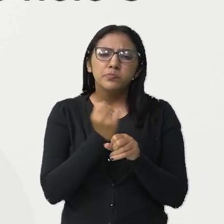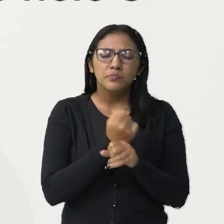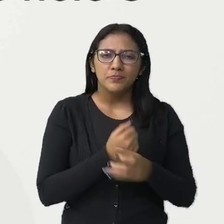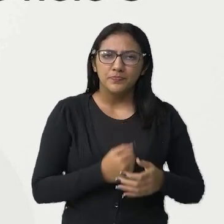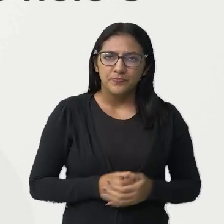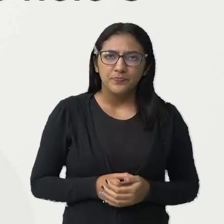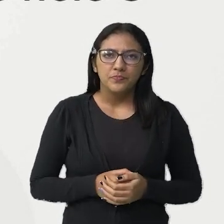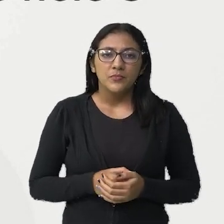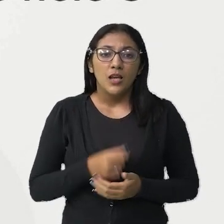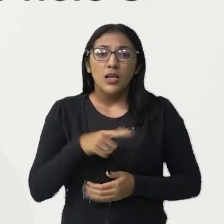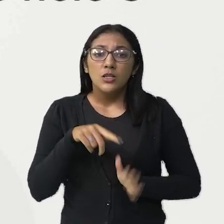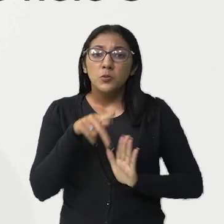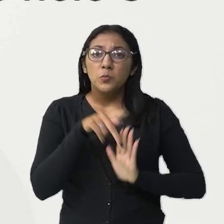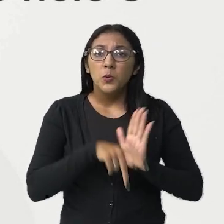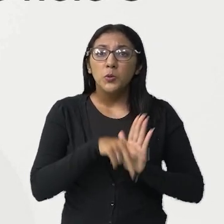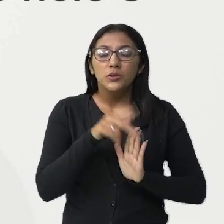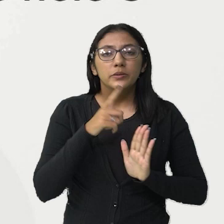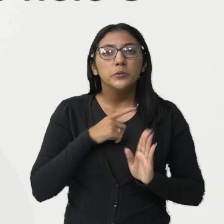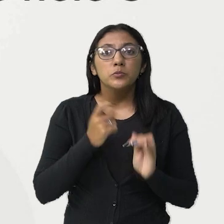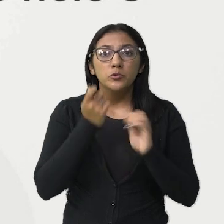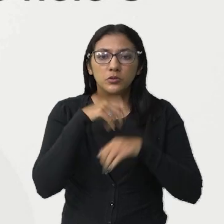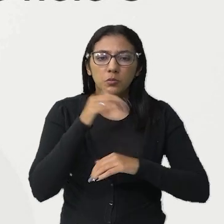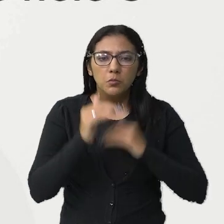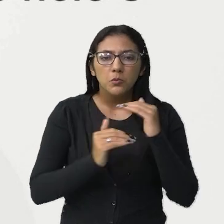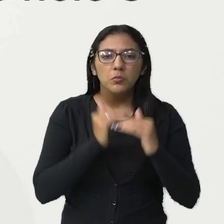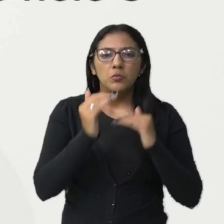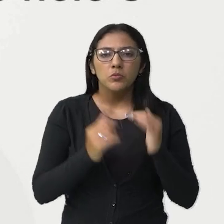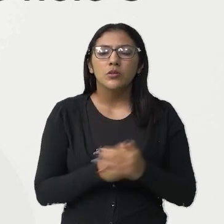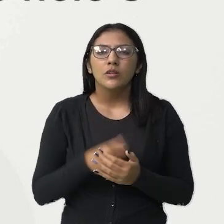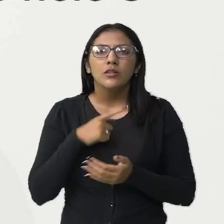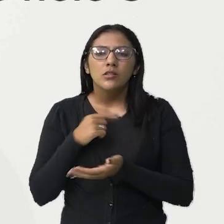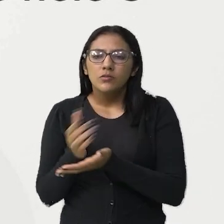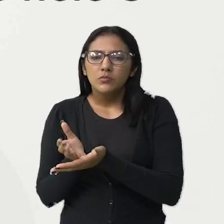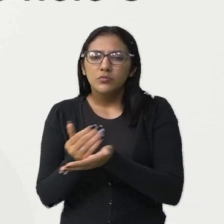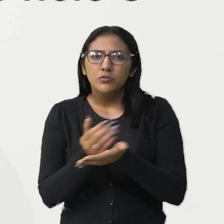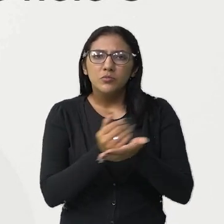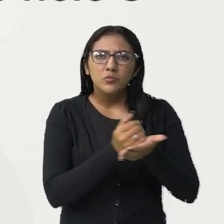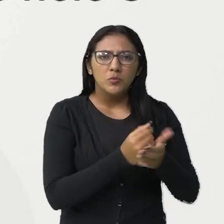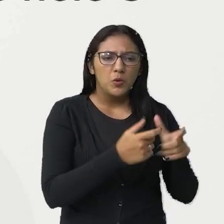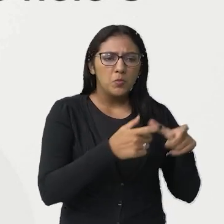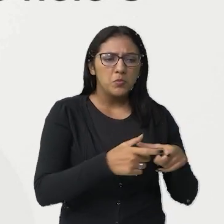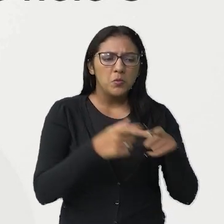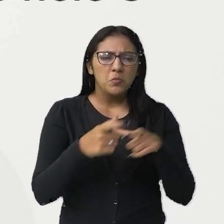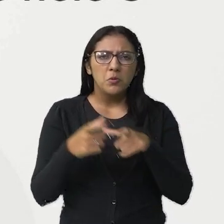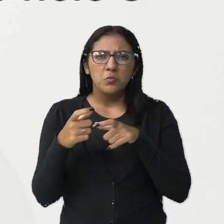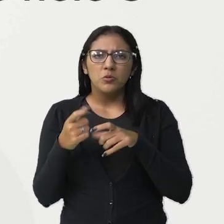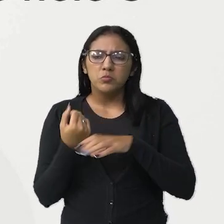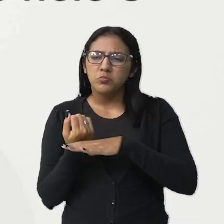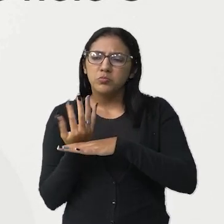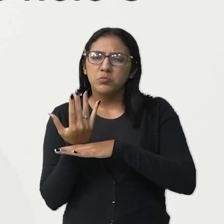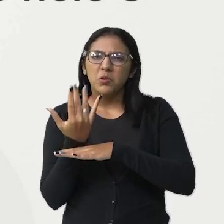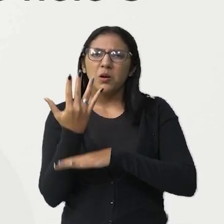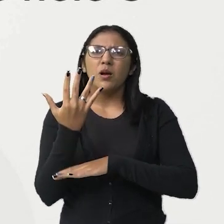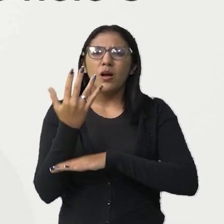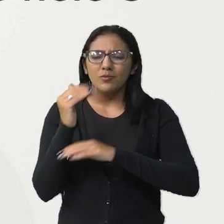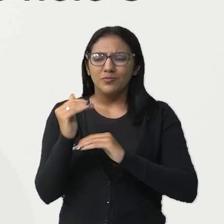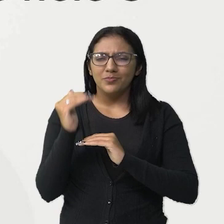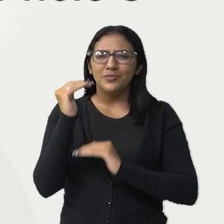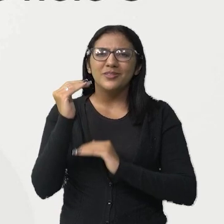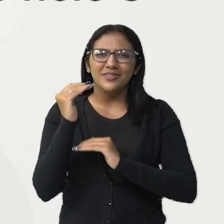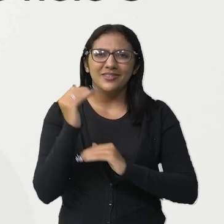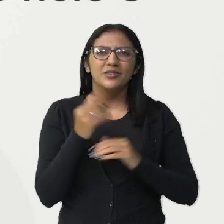projeto fosse eficiente, foram arrecadadas várias mudas frutíferas, mudas de árvores, né? Árvores